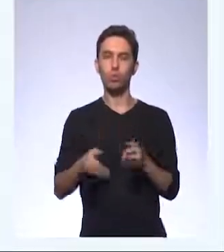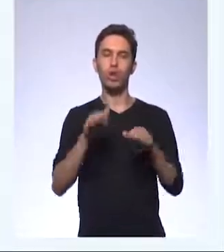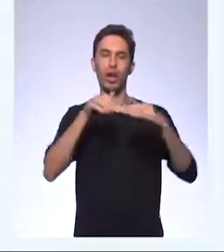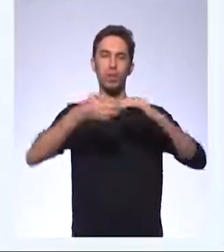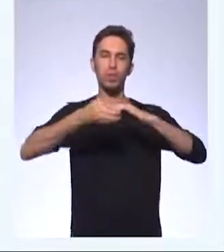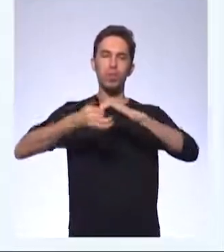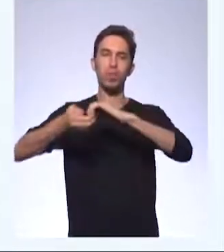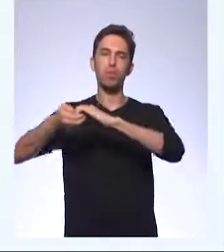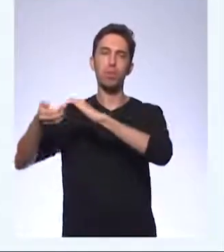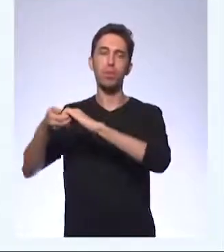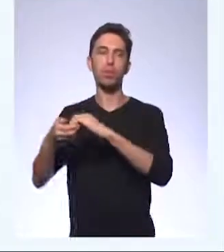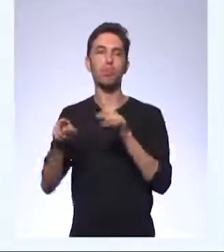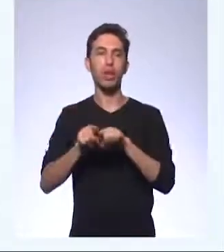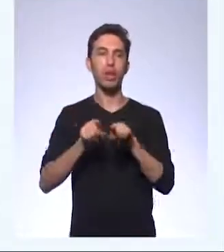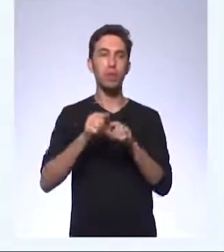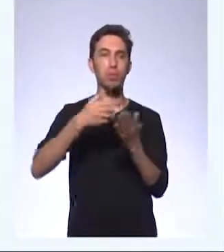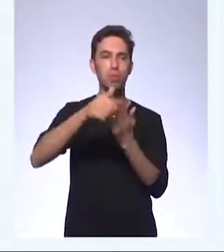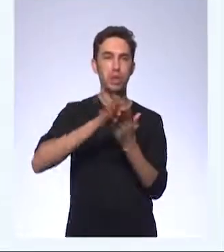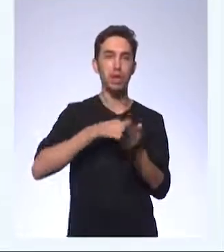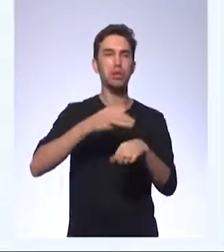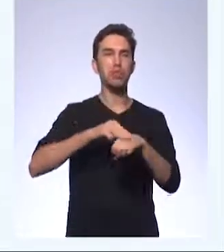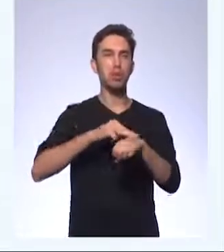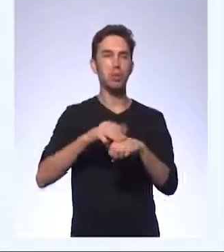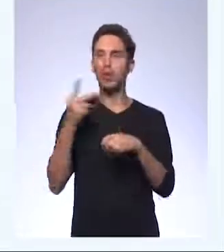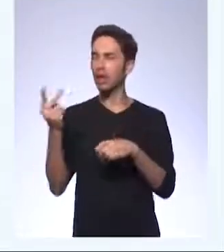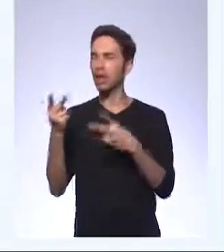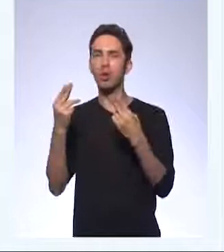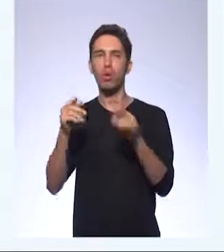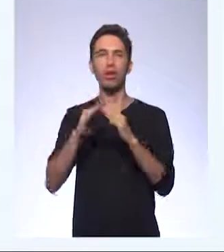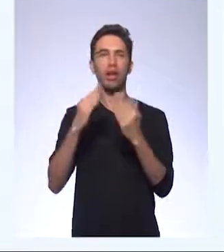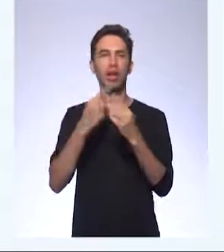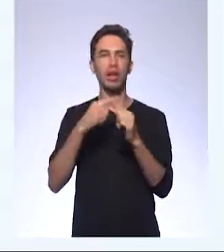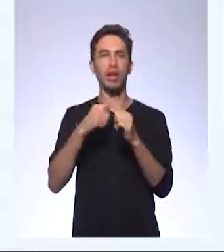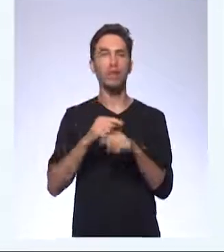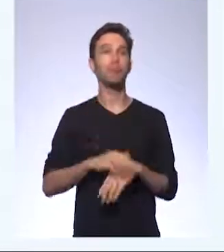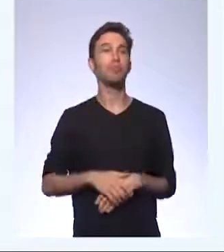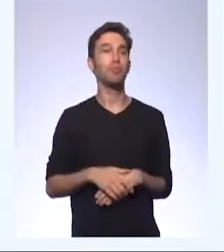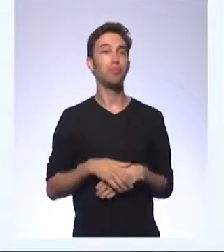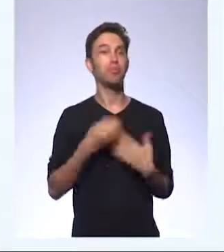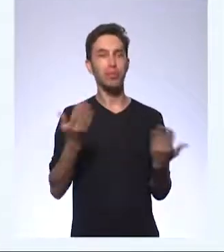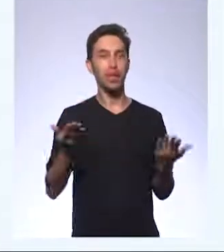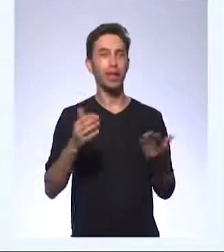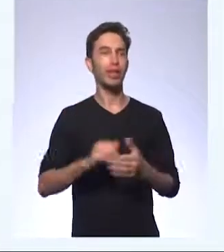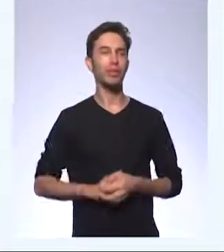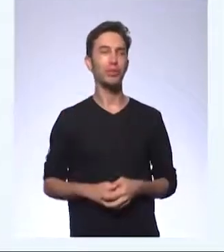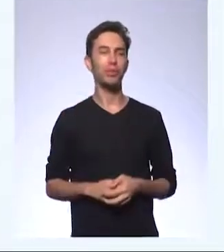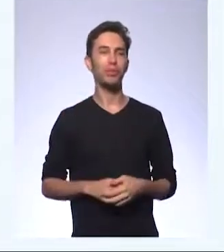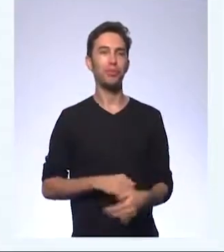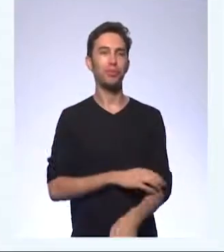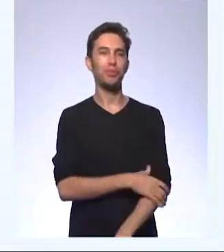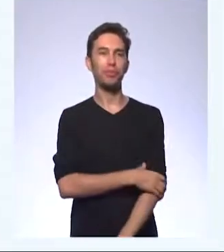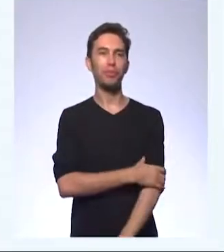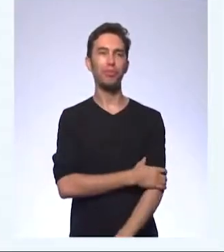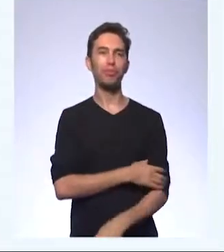de marrom e aqui também é a mesma coisa. É isso.